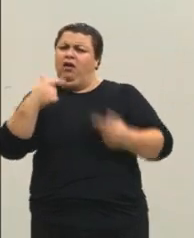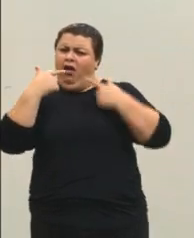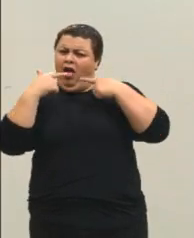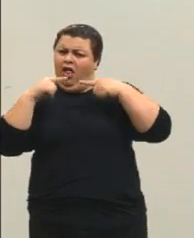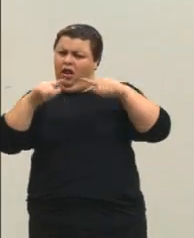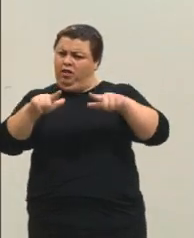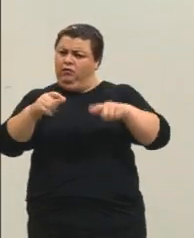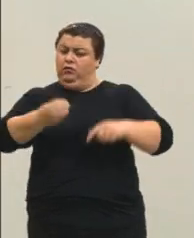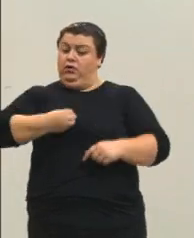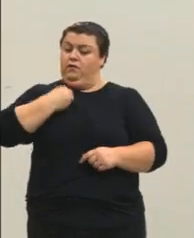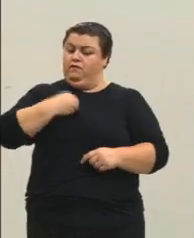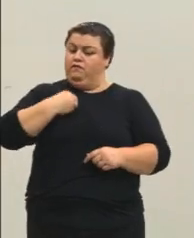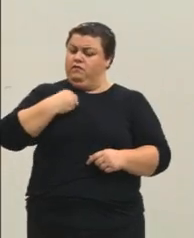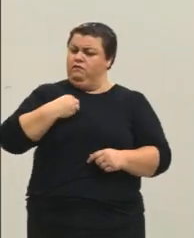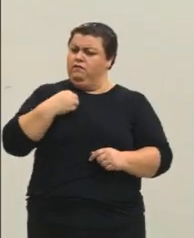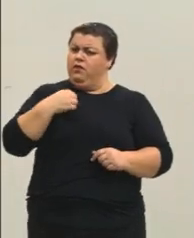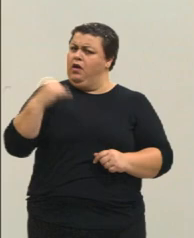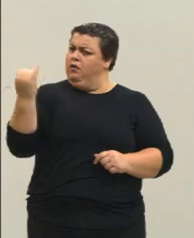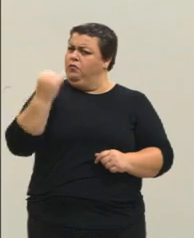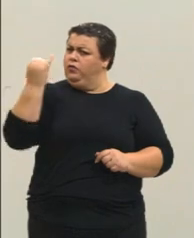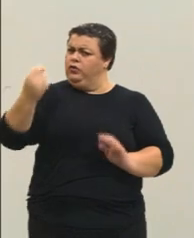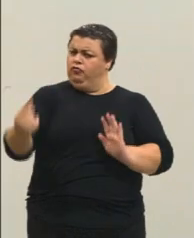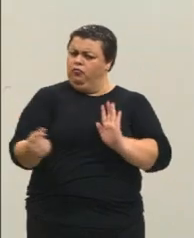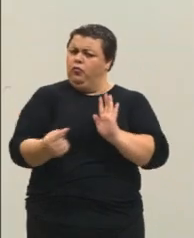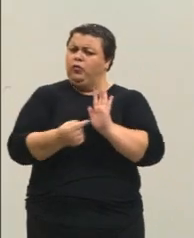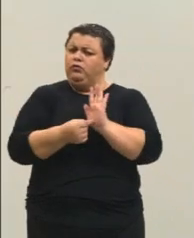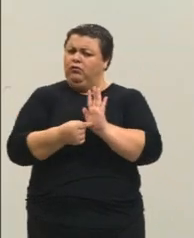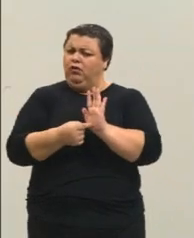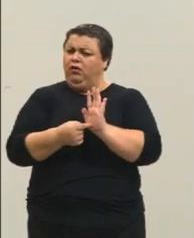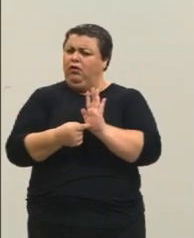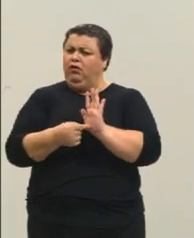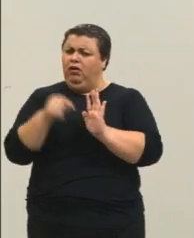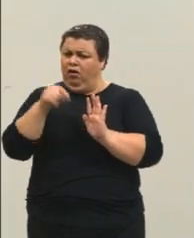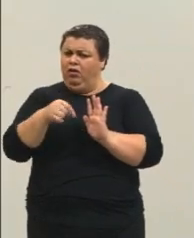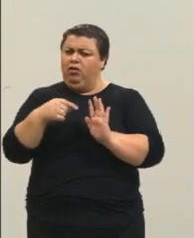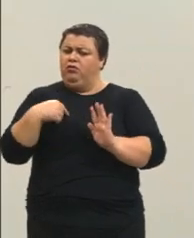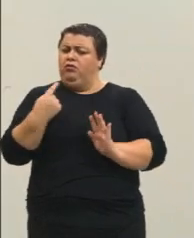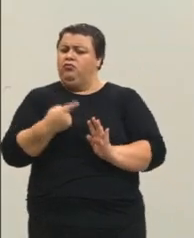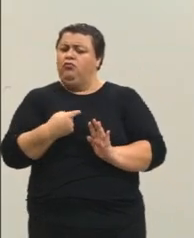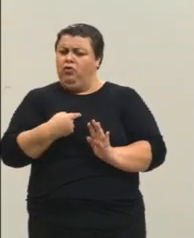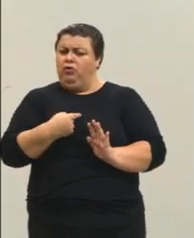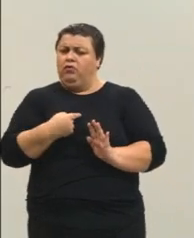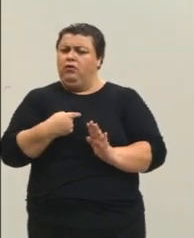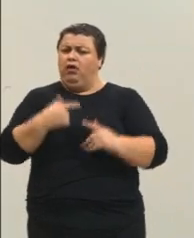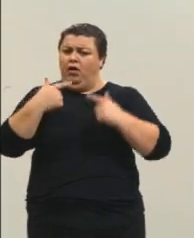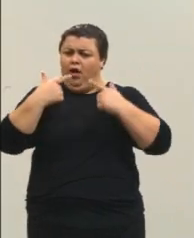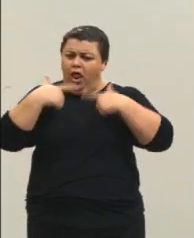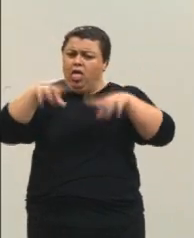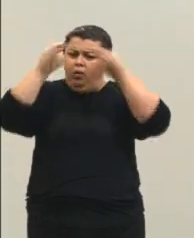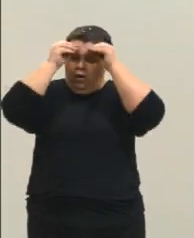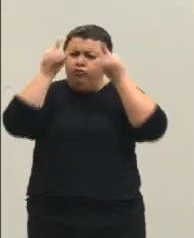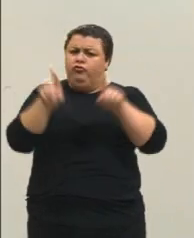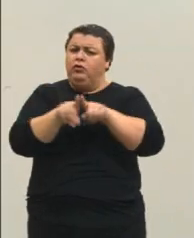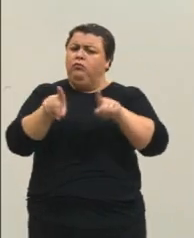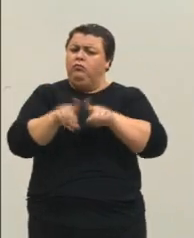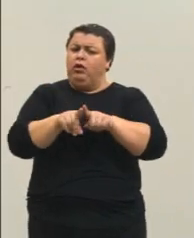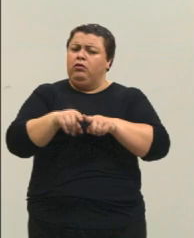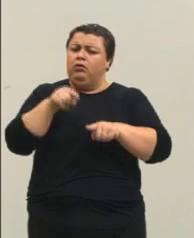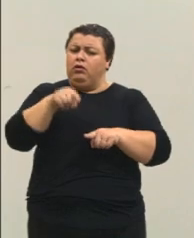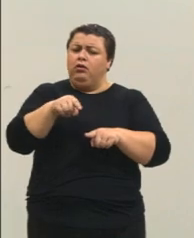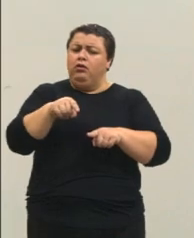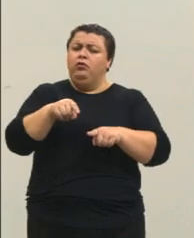cultura apareçam na nossa linguagem né então pensar que isso também é uma diversidade cultural uma diversidade